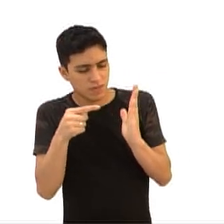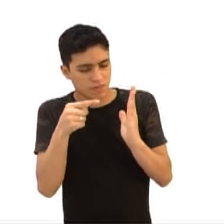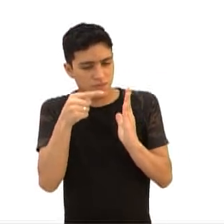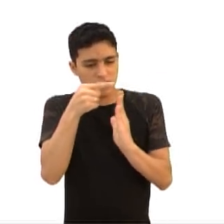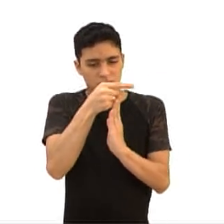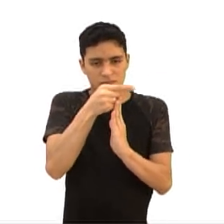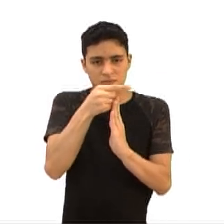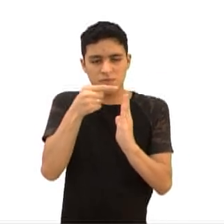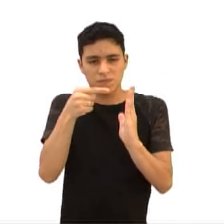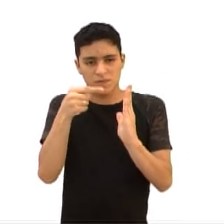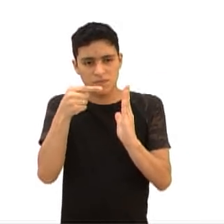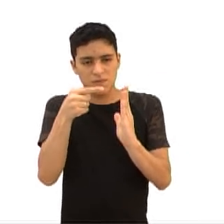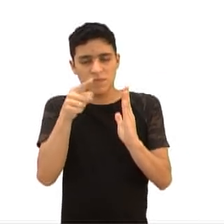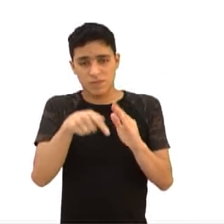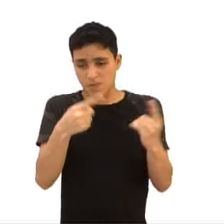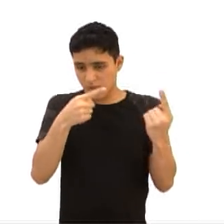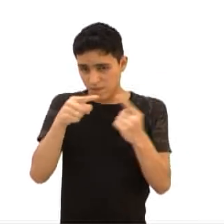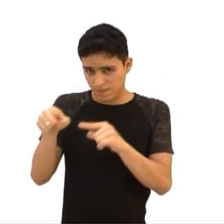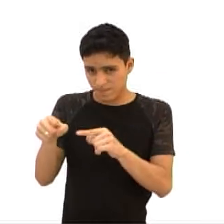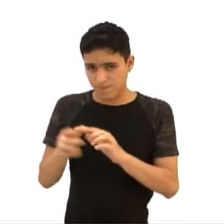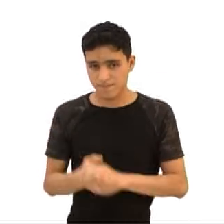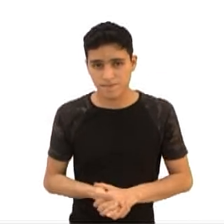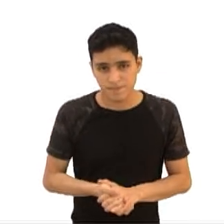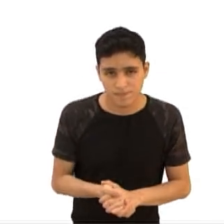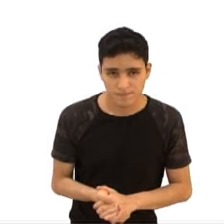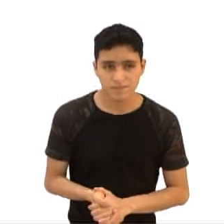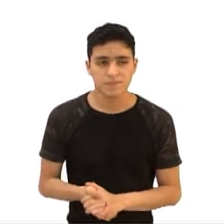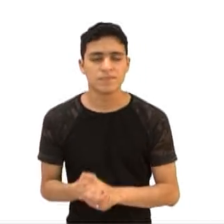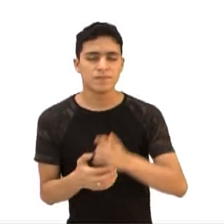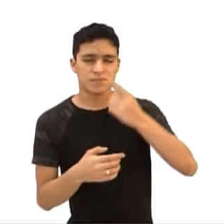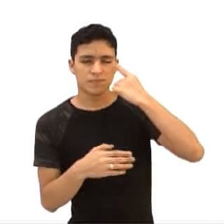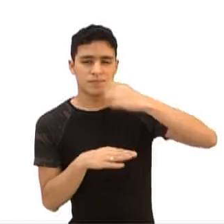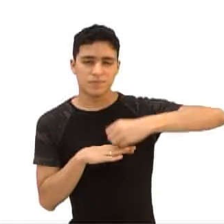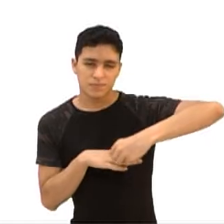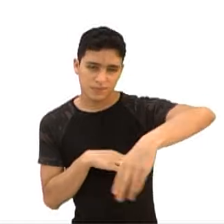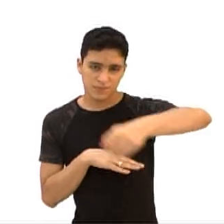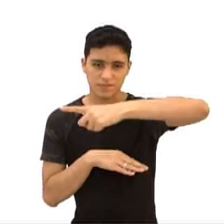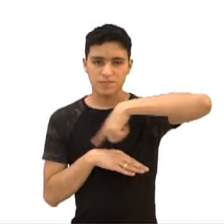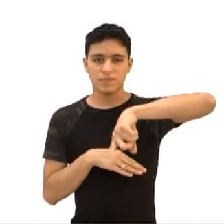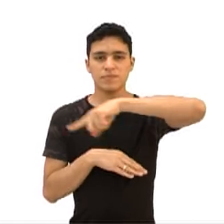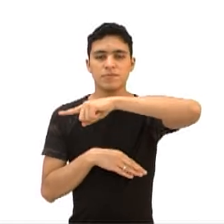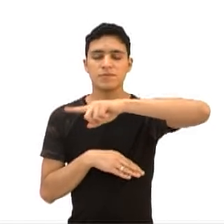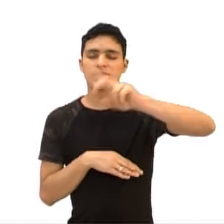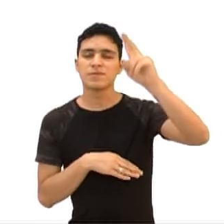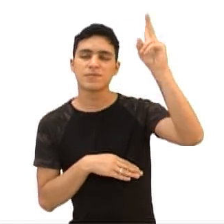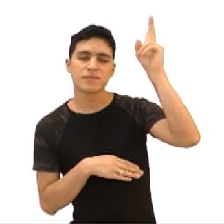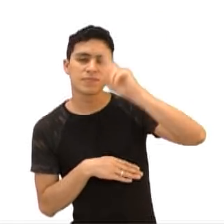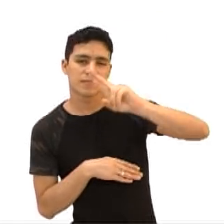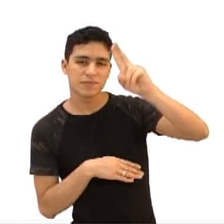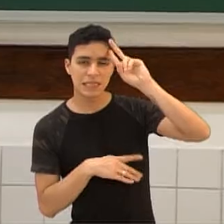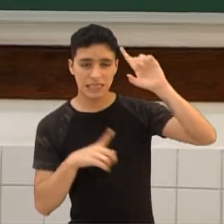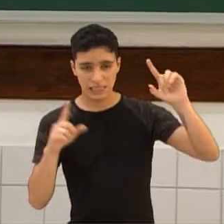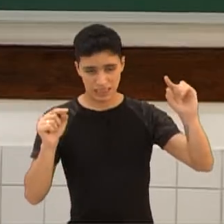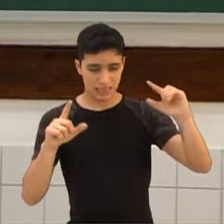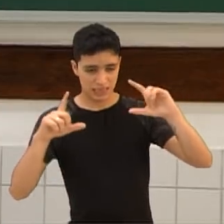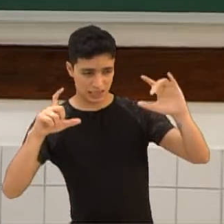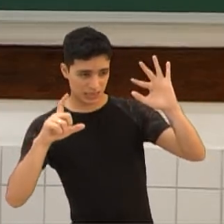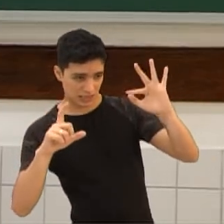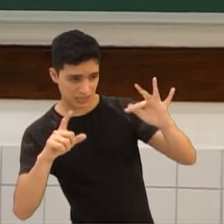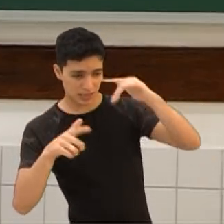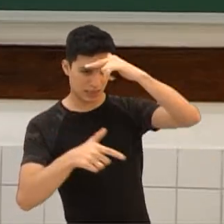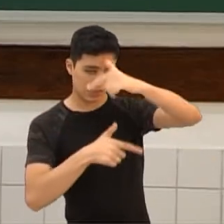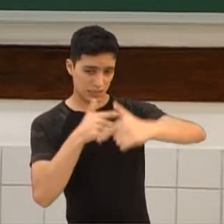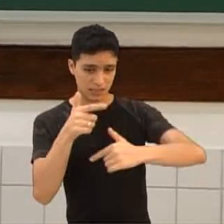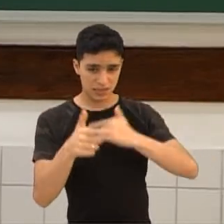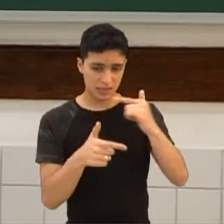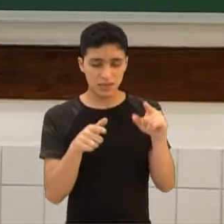é suposta constante. Veja, eu vou dar uma dica para vocês. Lembre-se da fórmula de trabalho é igual a